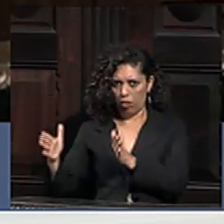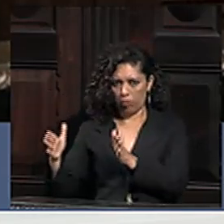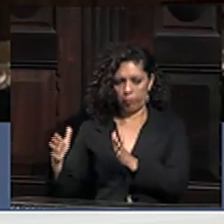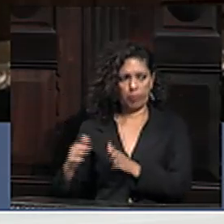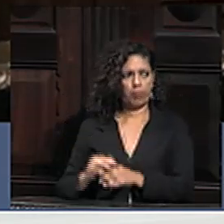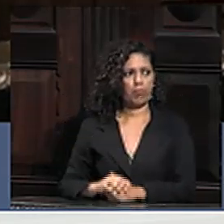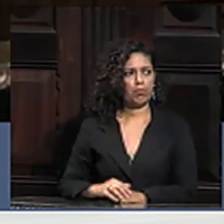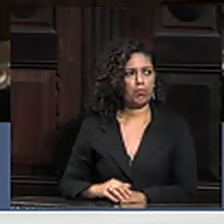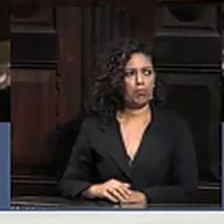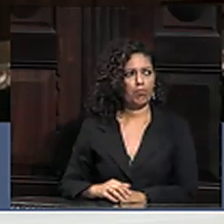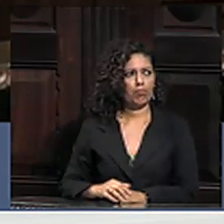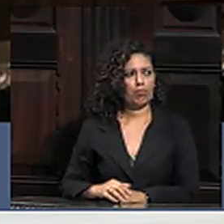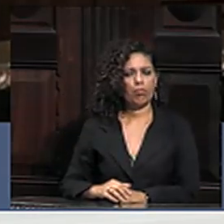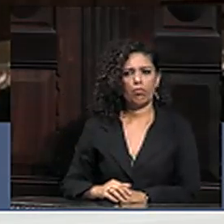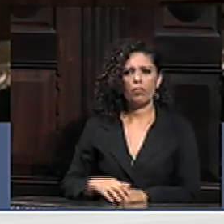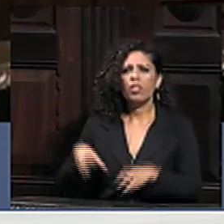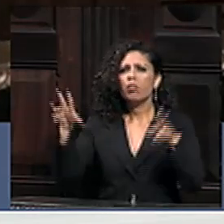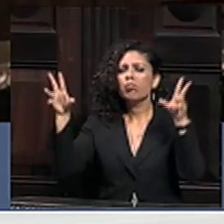e que